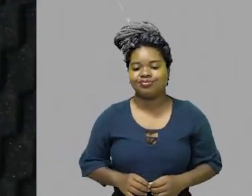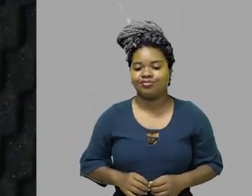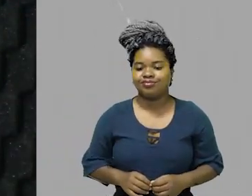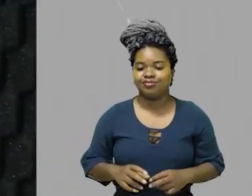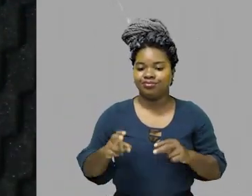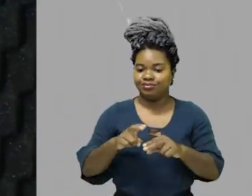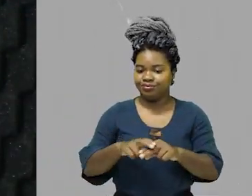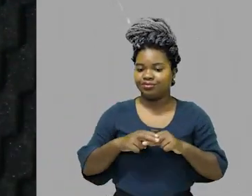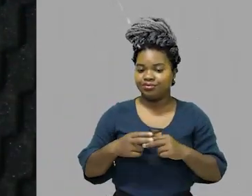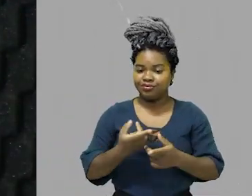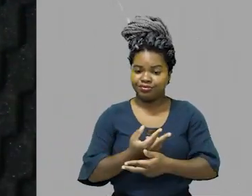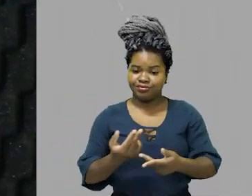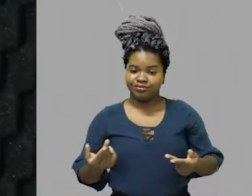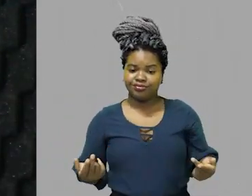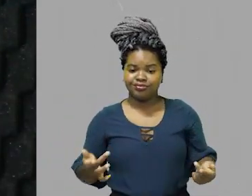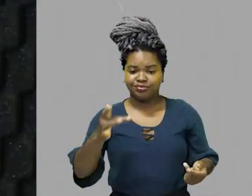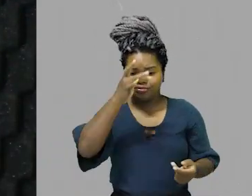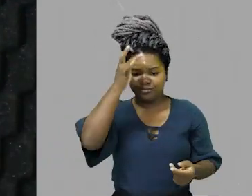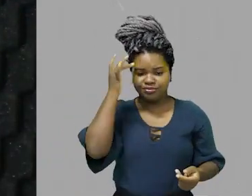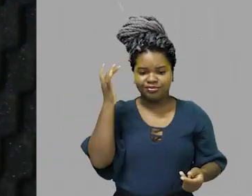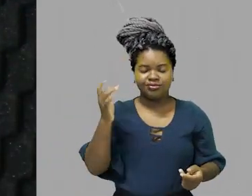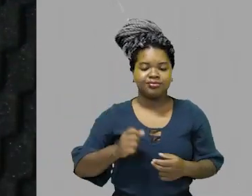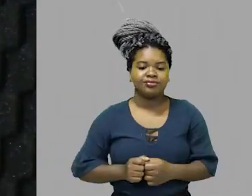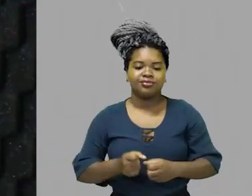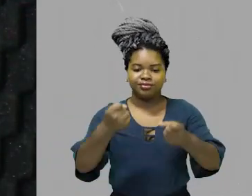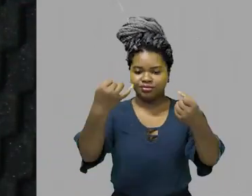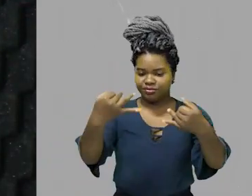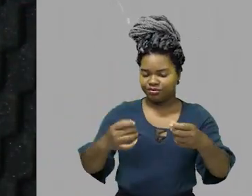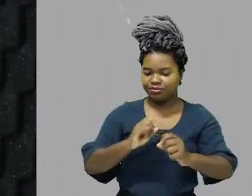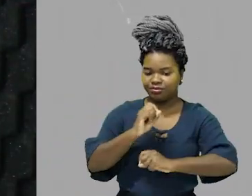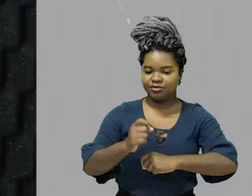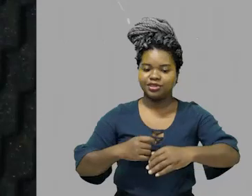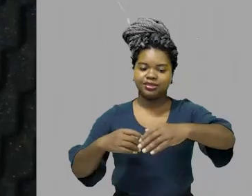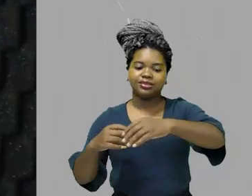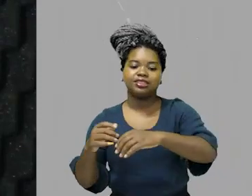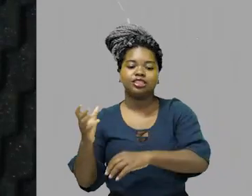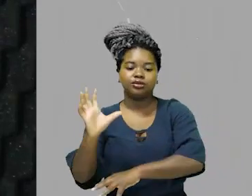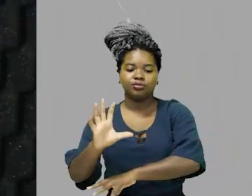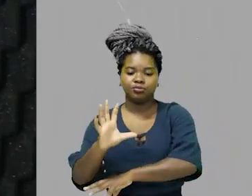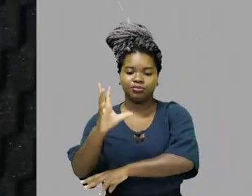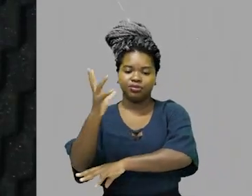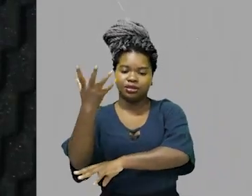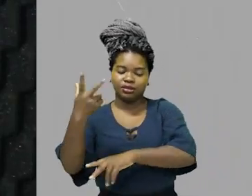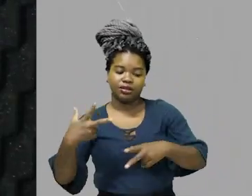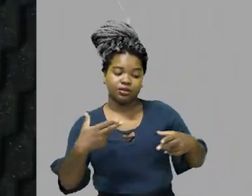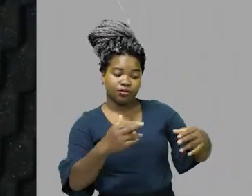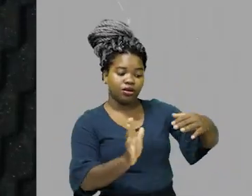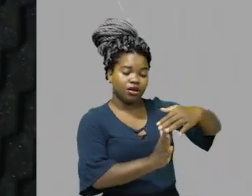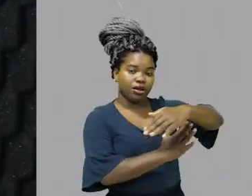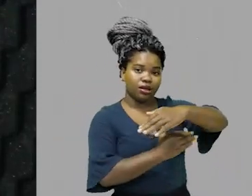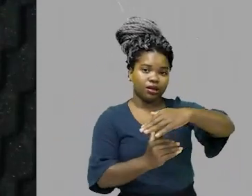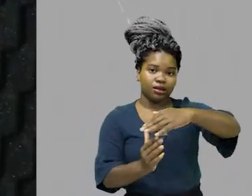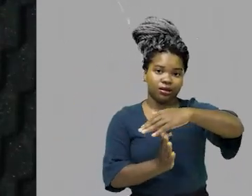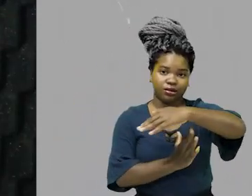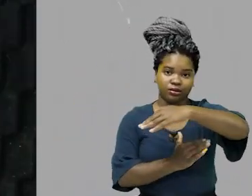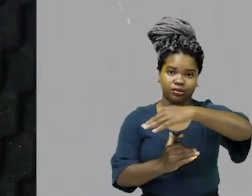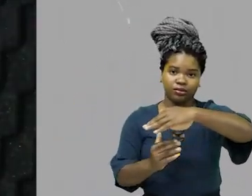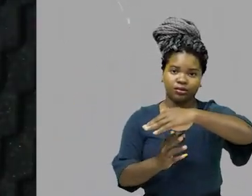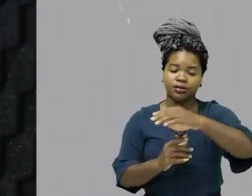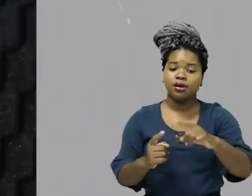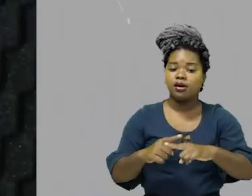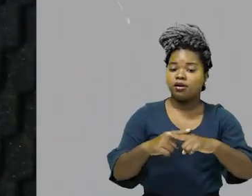muitas pessoas elas gostam de dizer que planta é algo e nós já vimos que não é a mesma coisa.